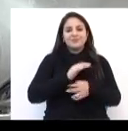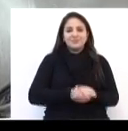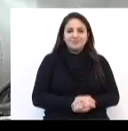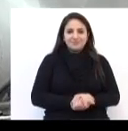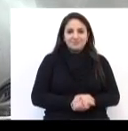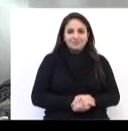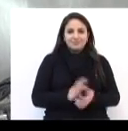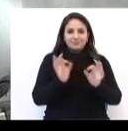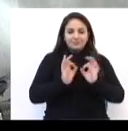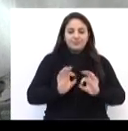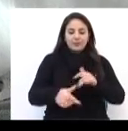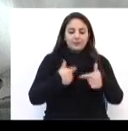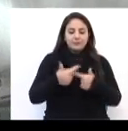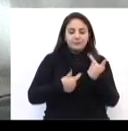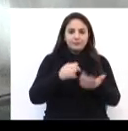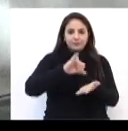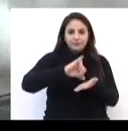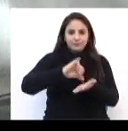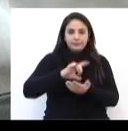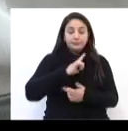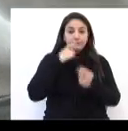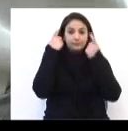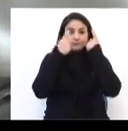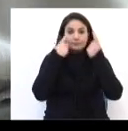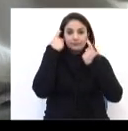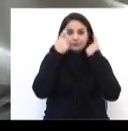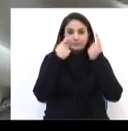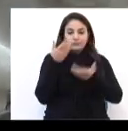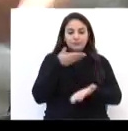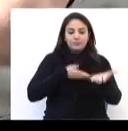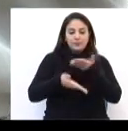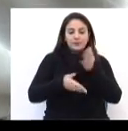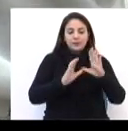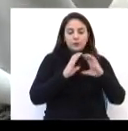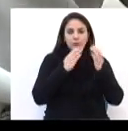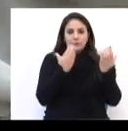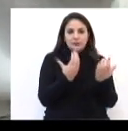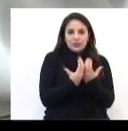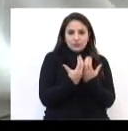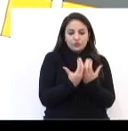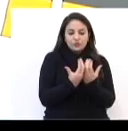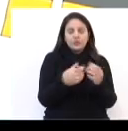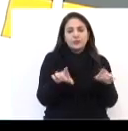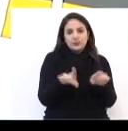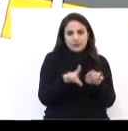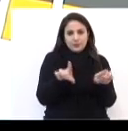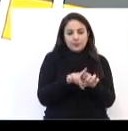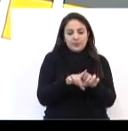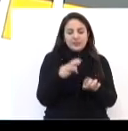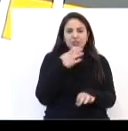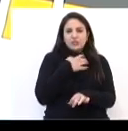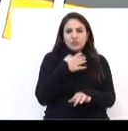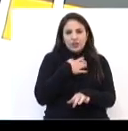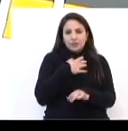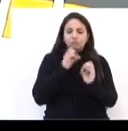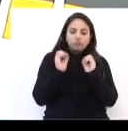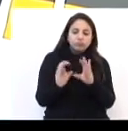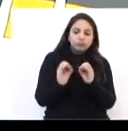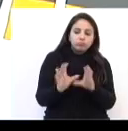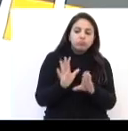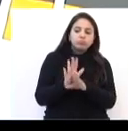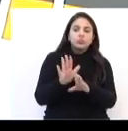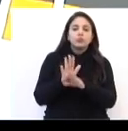O plano de trabalho dos núcleos tem a preocupação de atender a comunidade, também de forma educativa